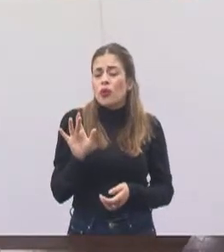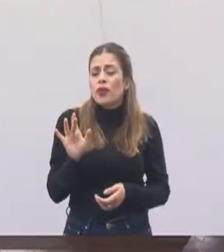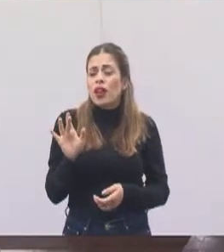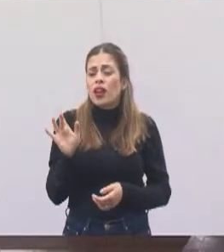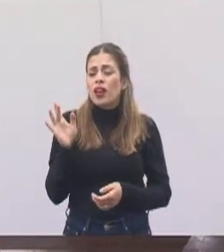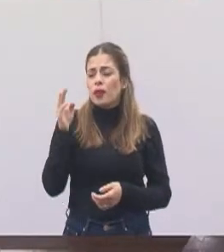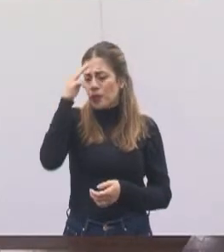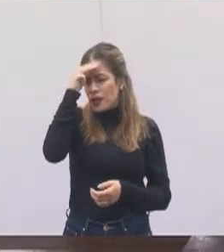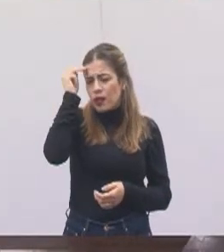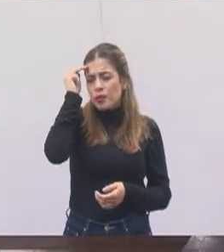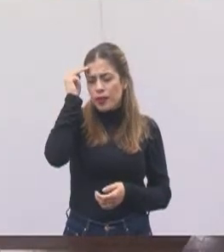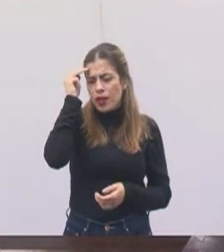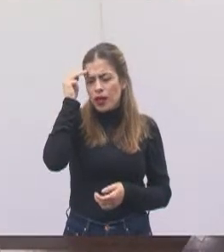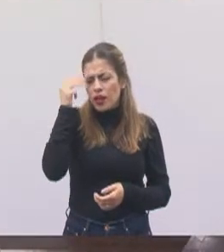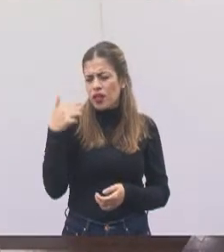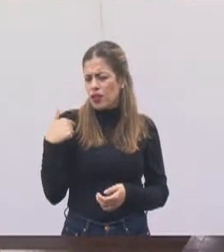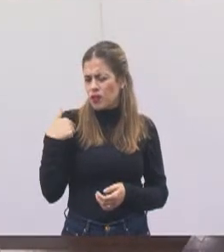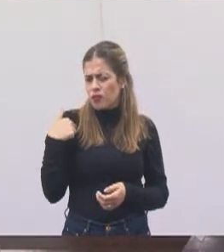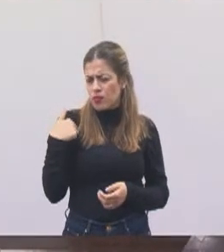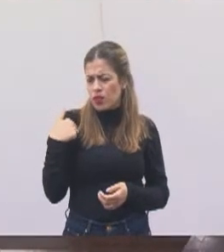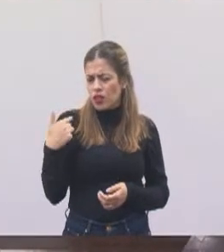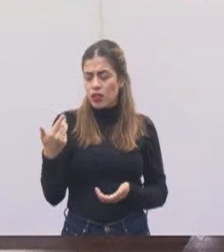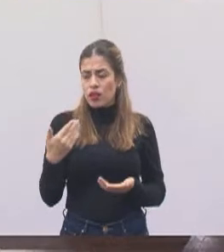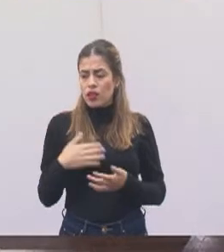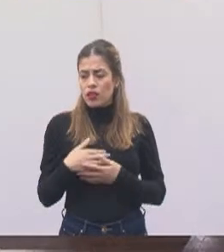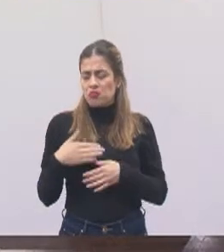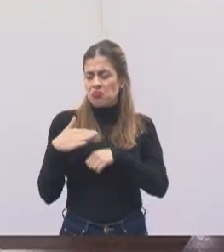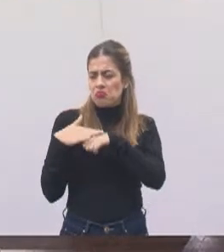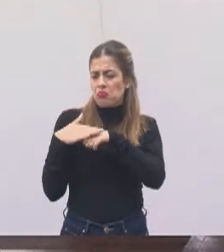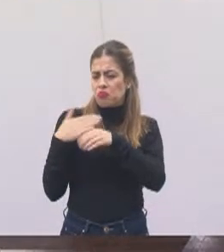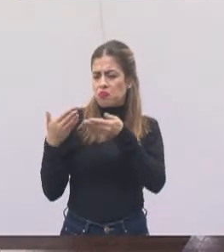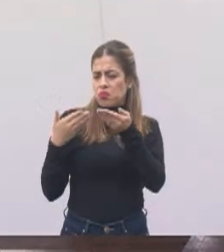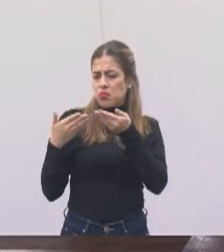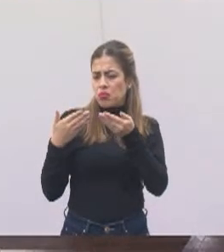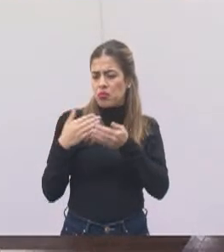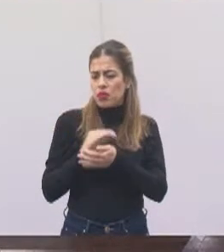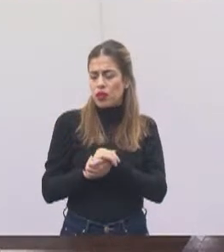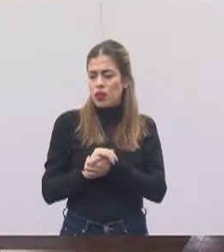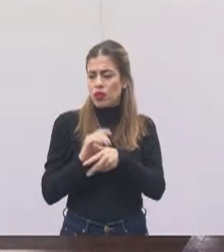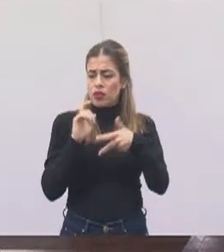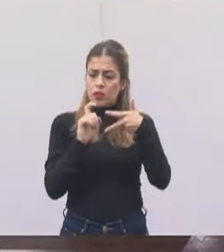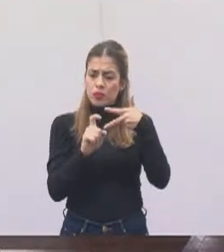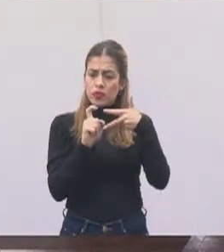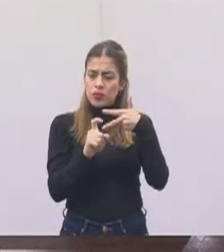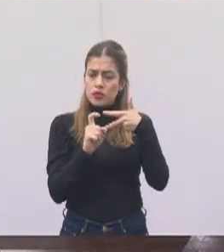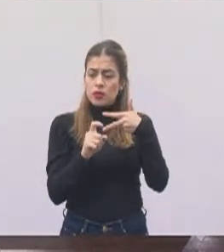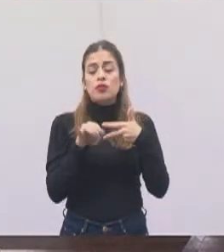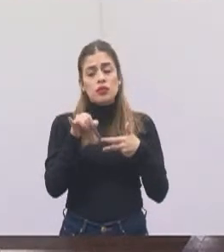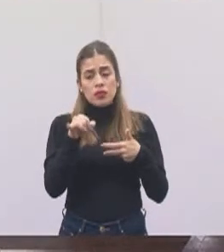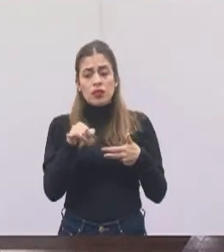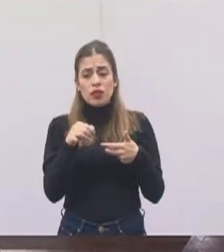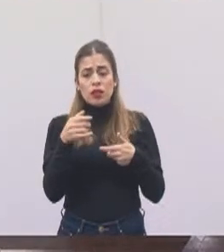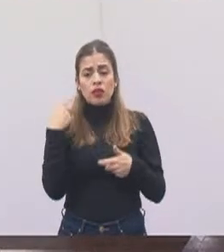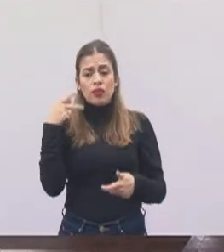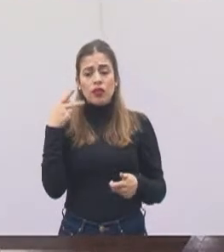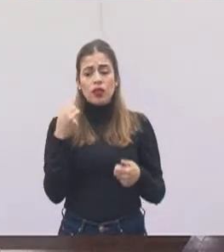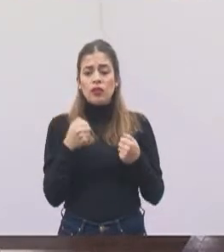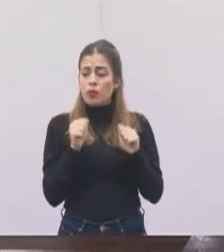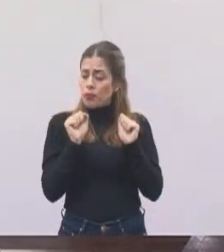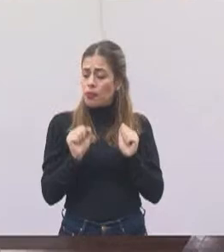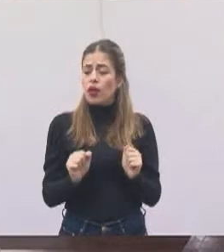nosso nome, ela disse que eu também dialogo com o Poder Executivo. Ora, sim, dialogo, o vereador ele também tem